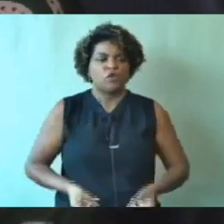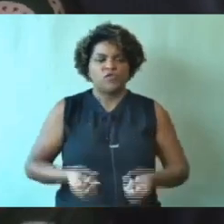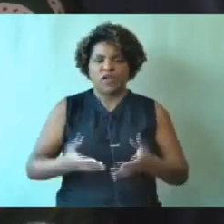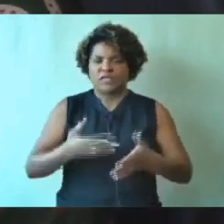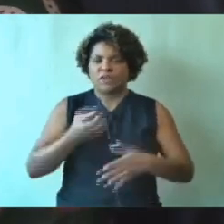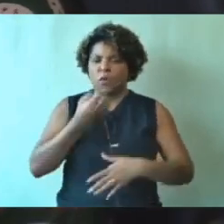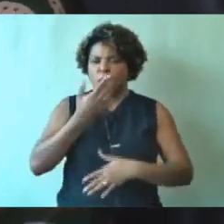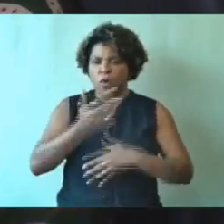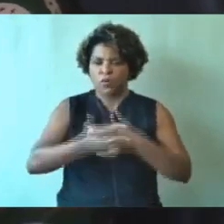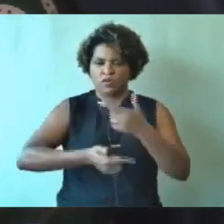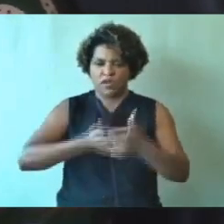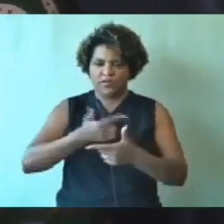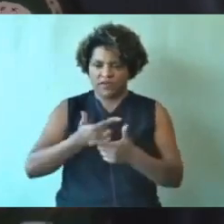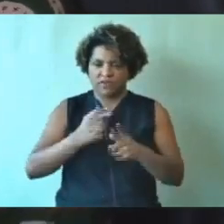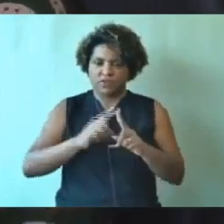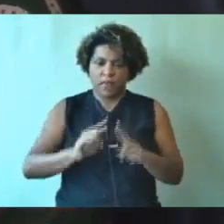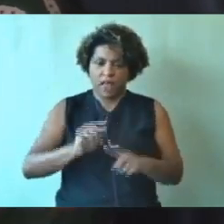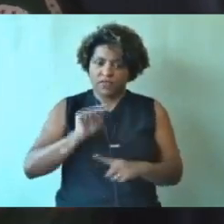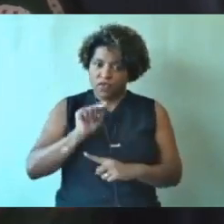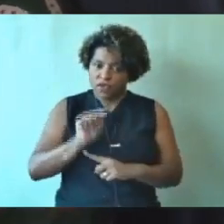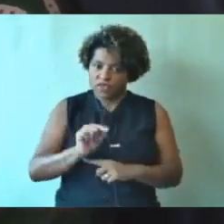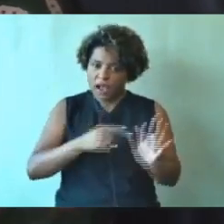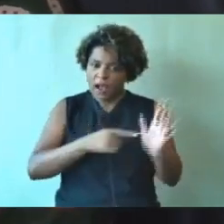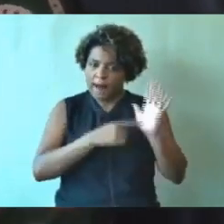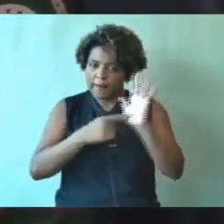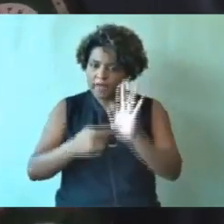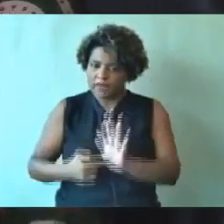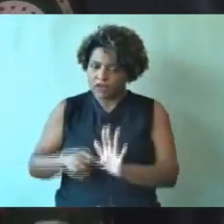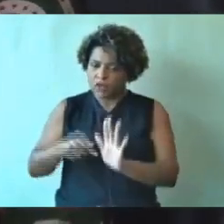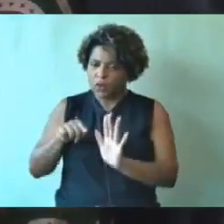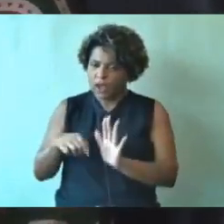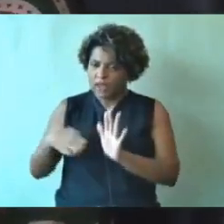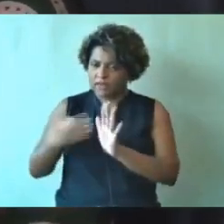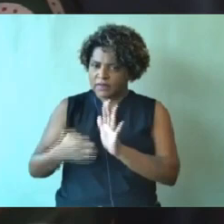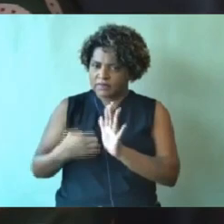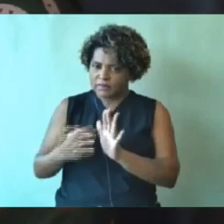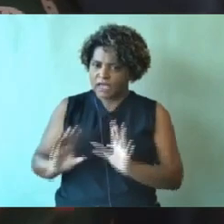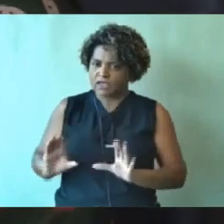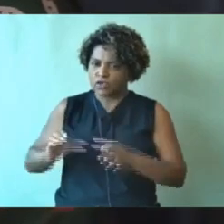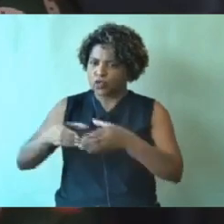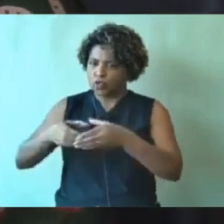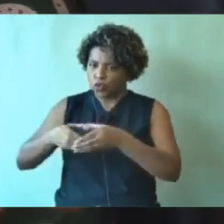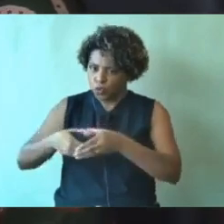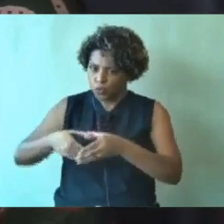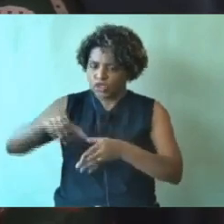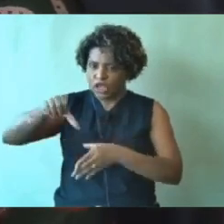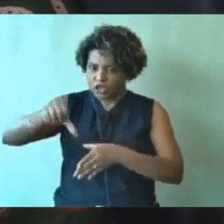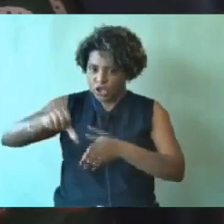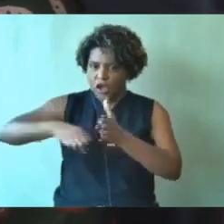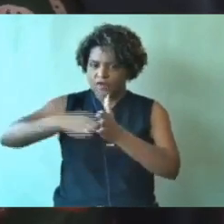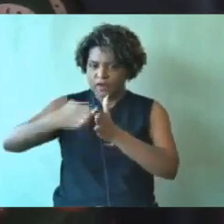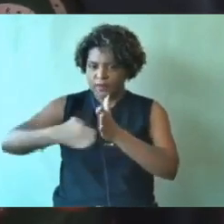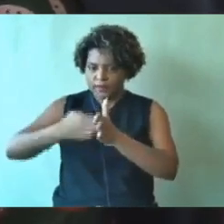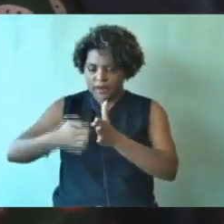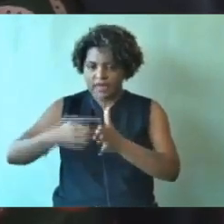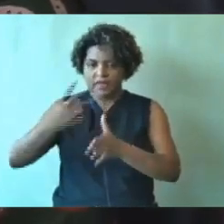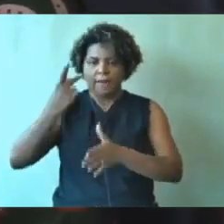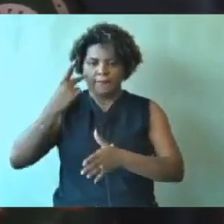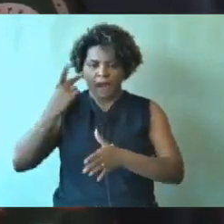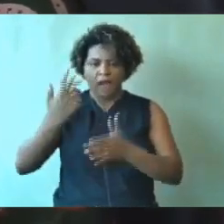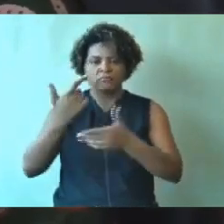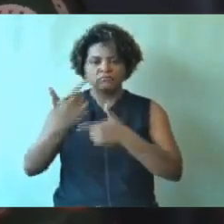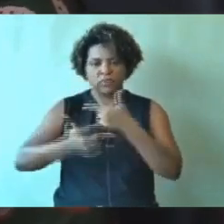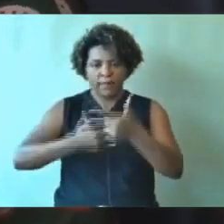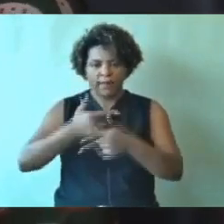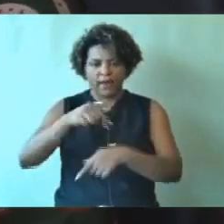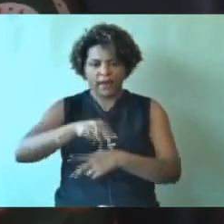fala, apresentou essa empresa para o consórcio, no qual foi aprovado unanimamente por todos para que essa empresa operasse. Uma empresa